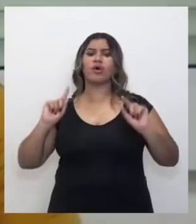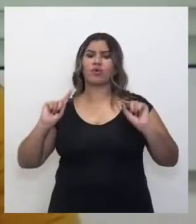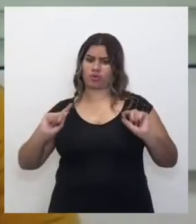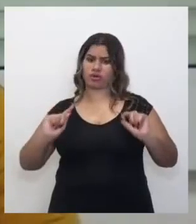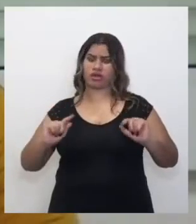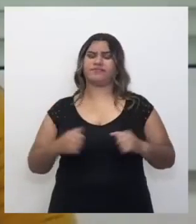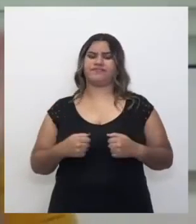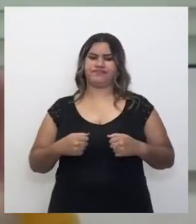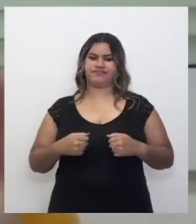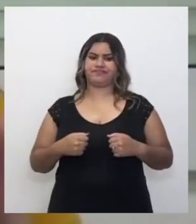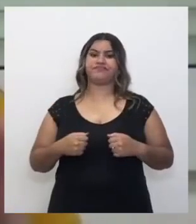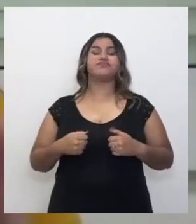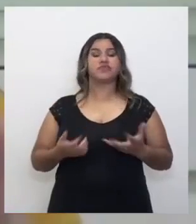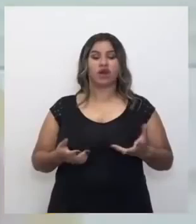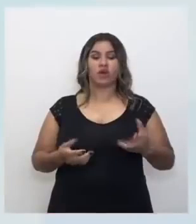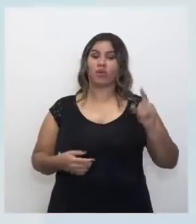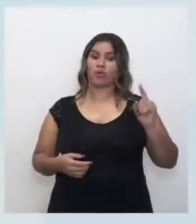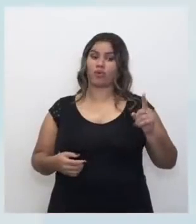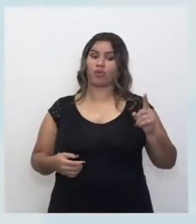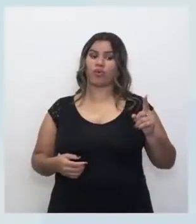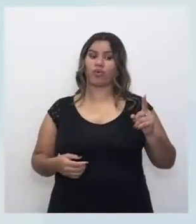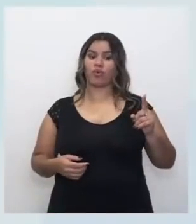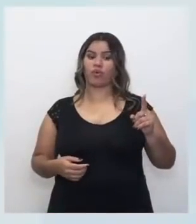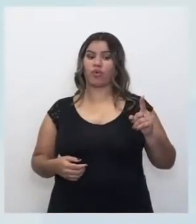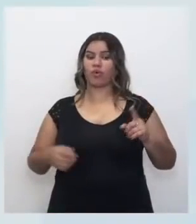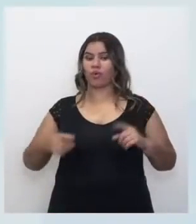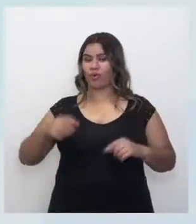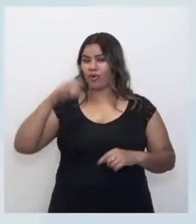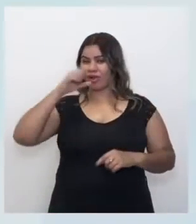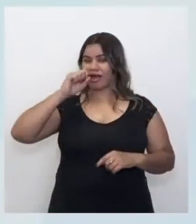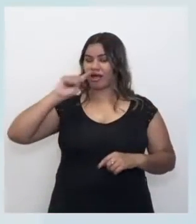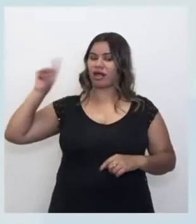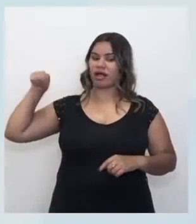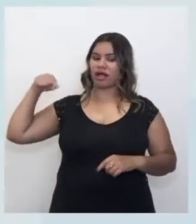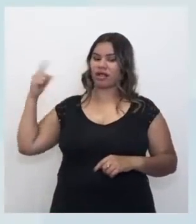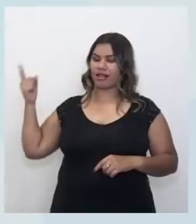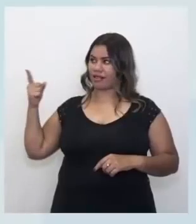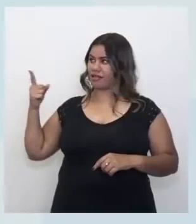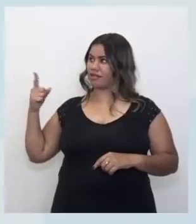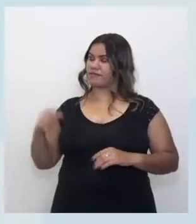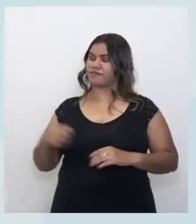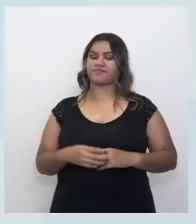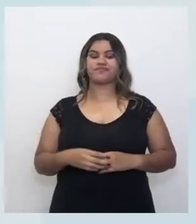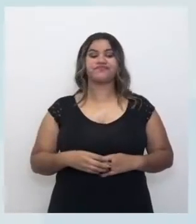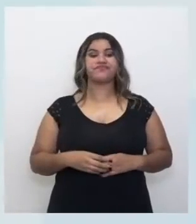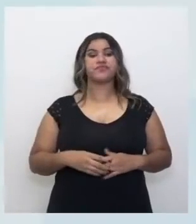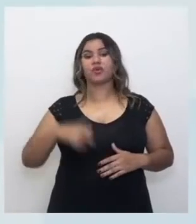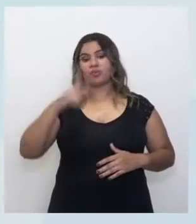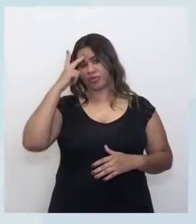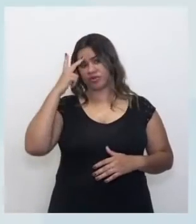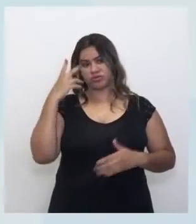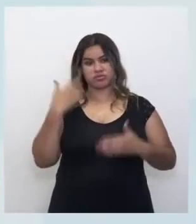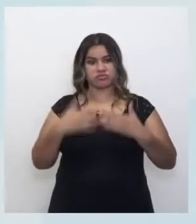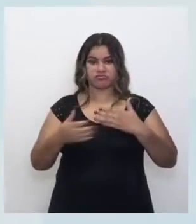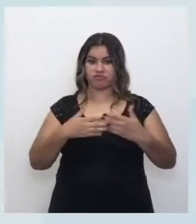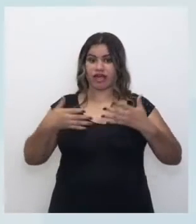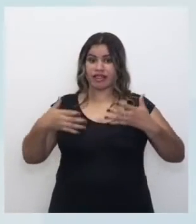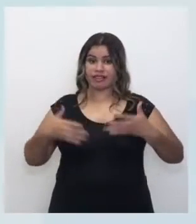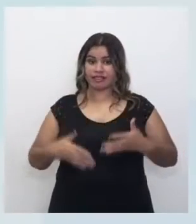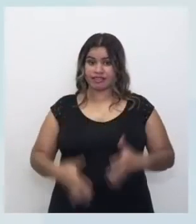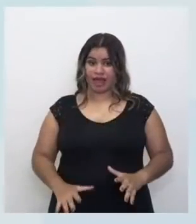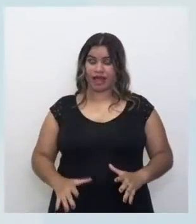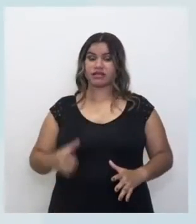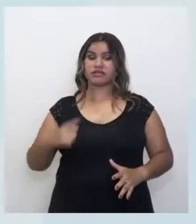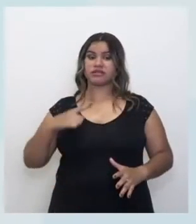atividades cotidianas. Então, ela diz assim, ao nascer, o indivíduo, então todo e qualquer indivíduo, encontra um sistema